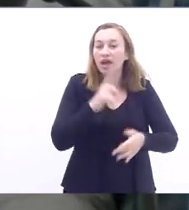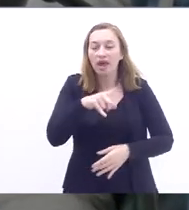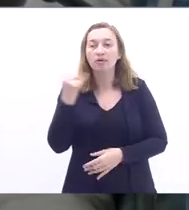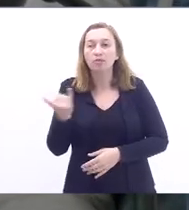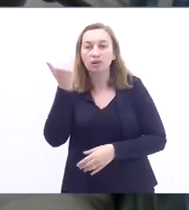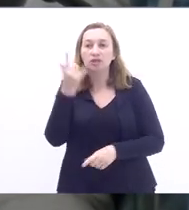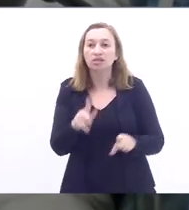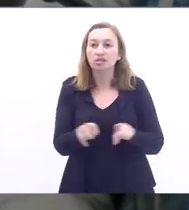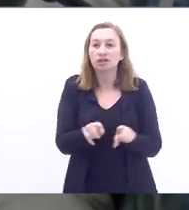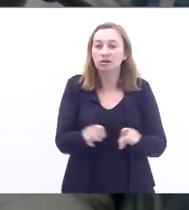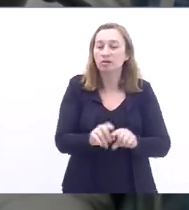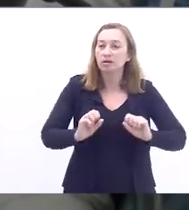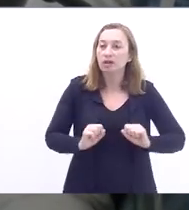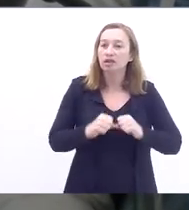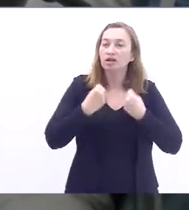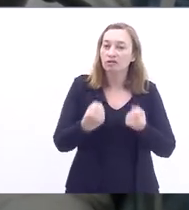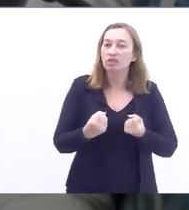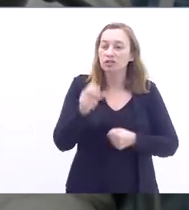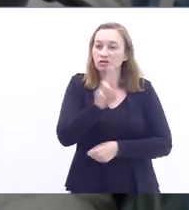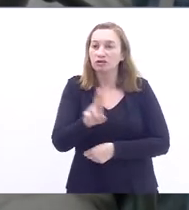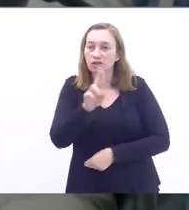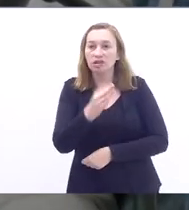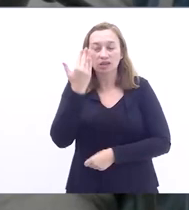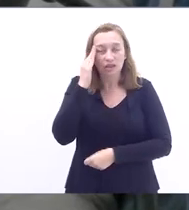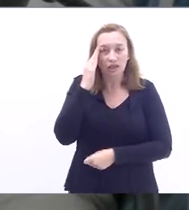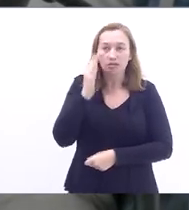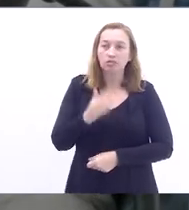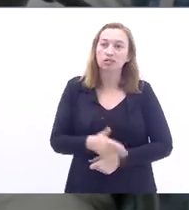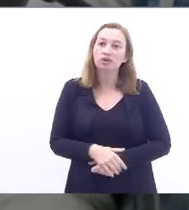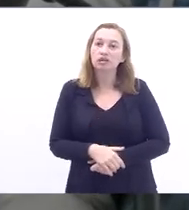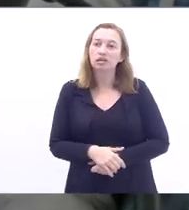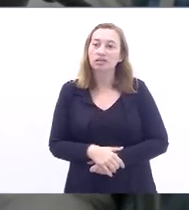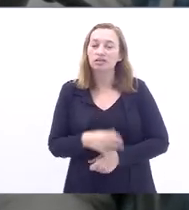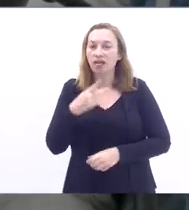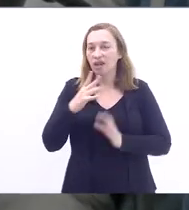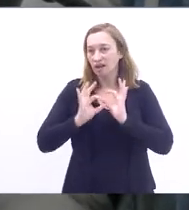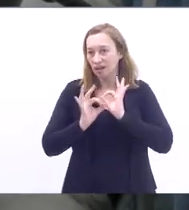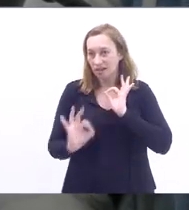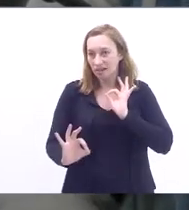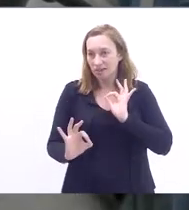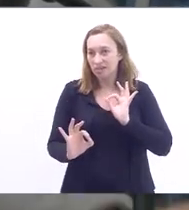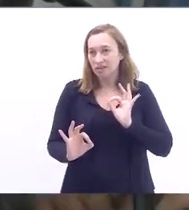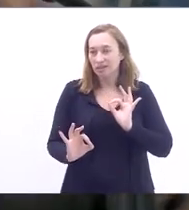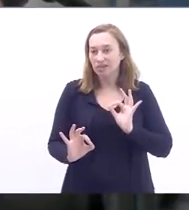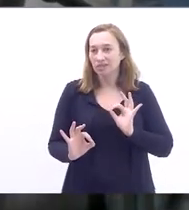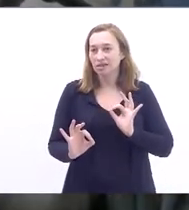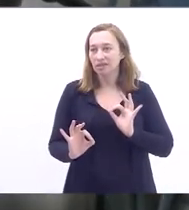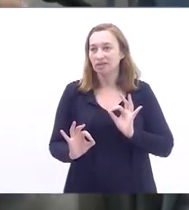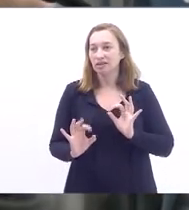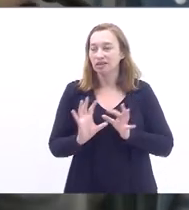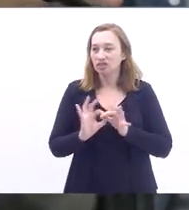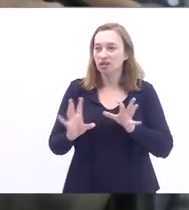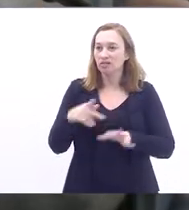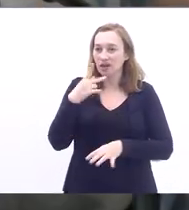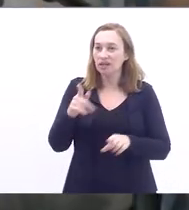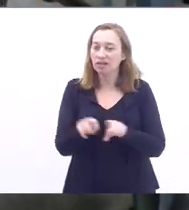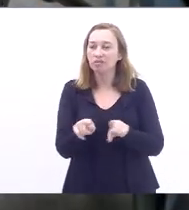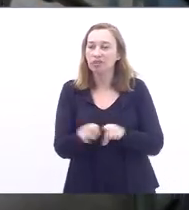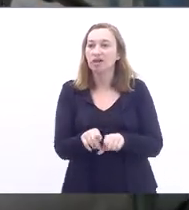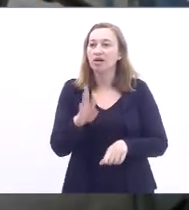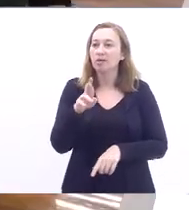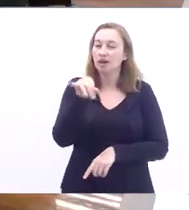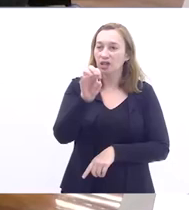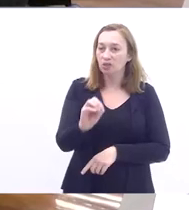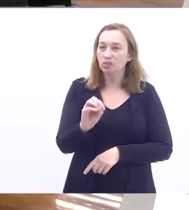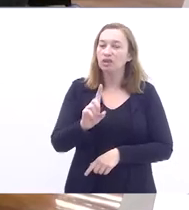também é a defesa da Universidade que a gente entende isso eu não vou me alongar mais no meu camarada que fala também agora o